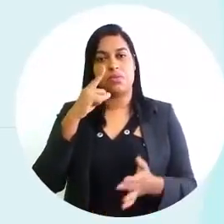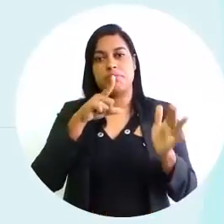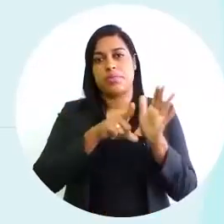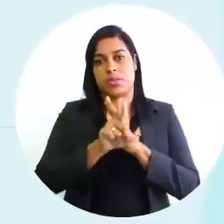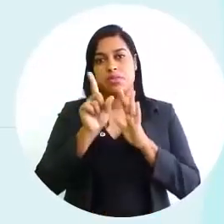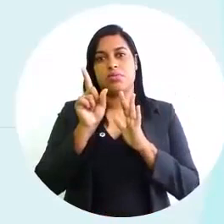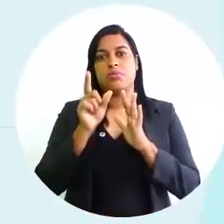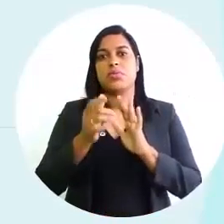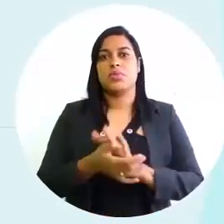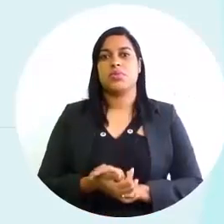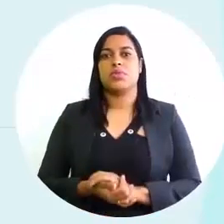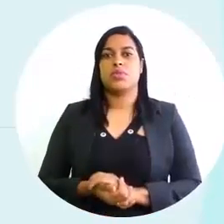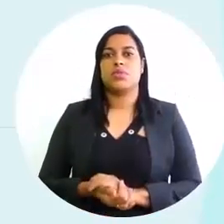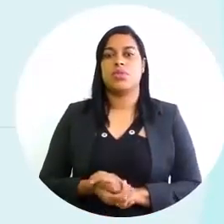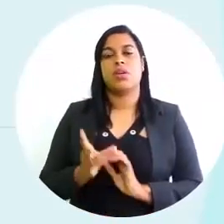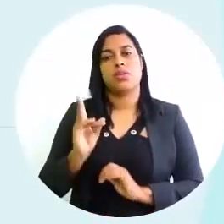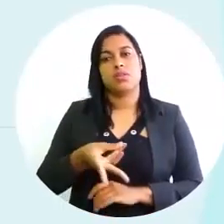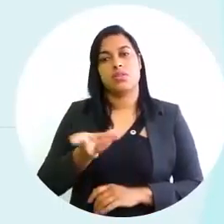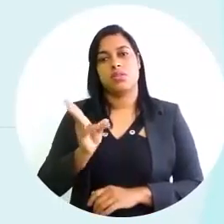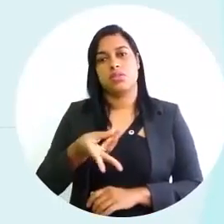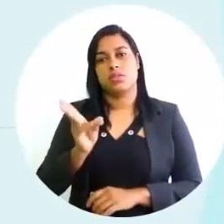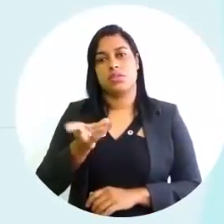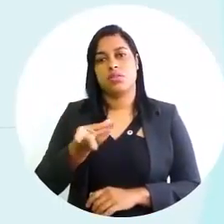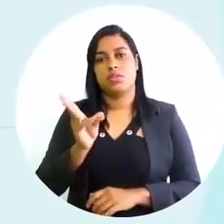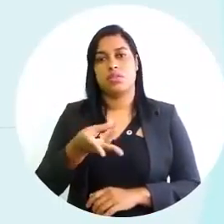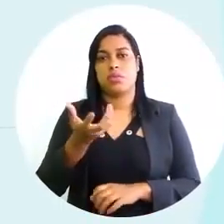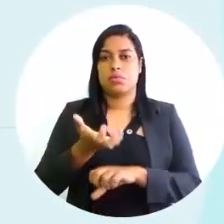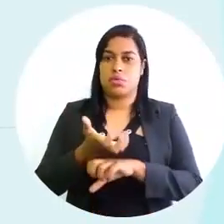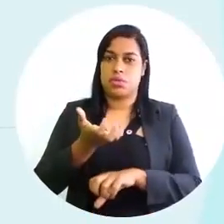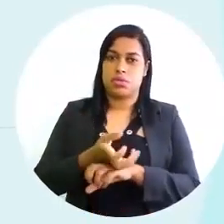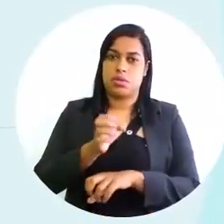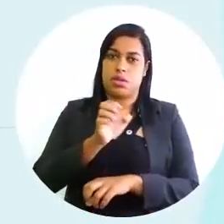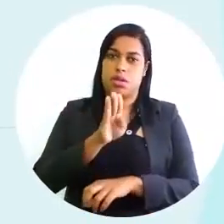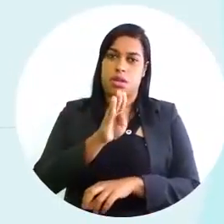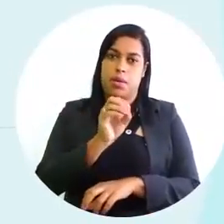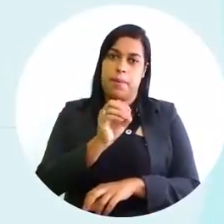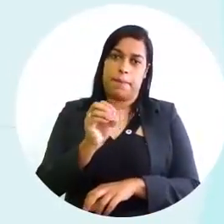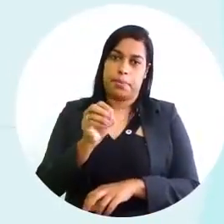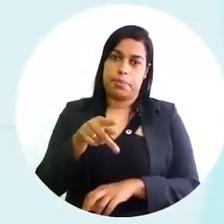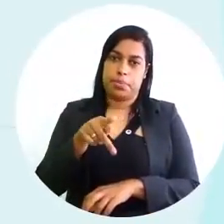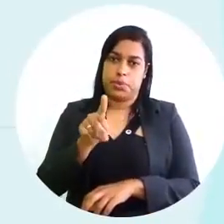fóruns, não deixem de olhar o e-book da disciplina, de verificar quais